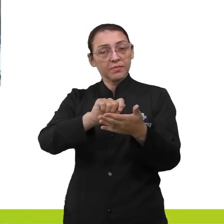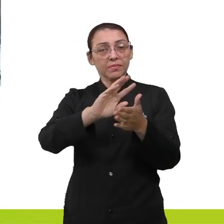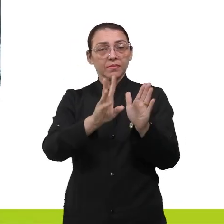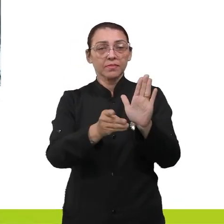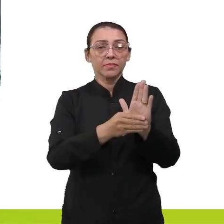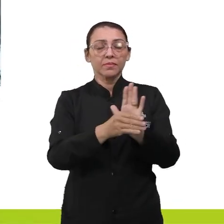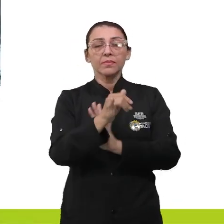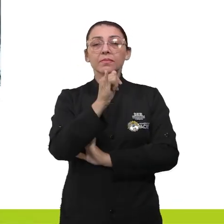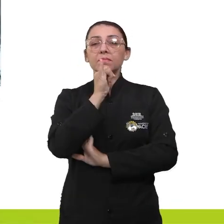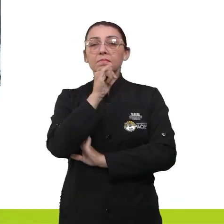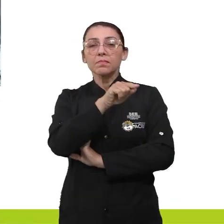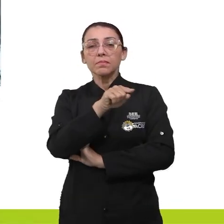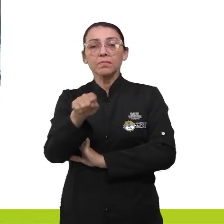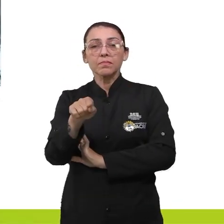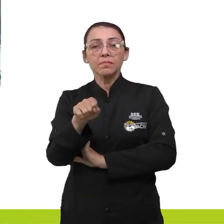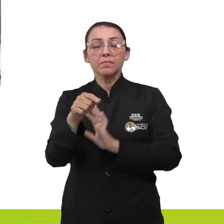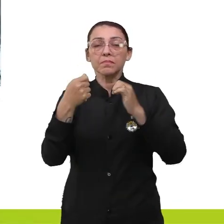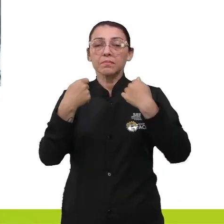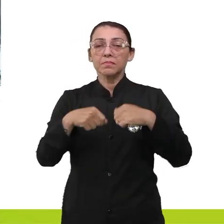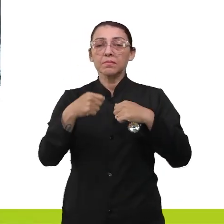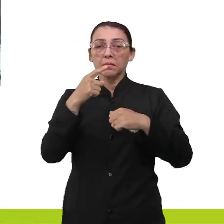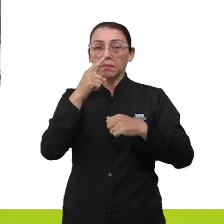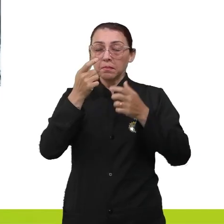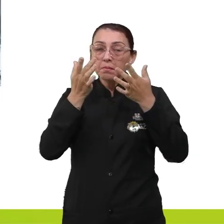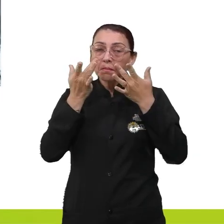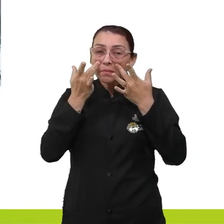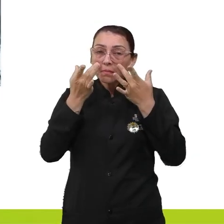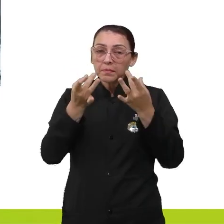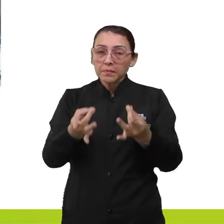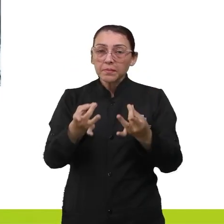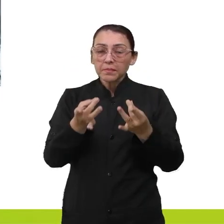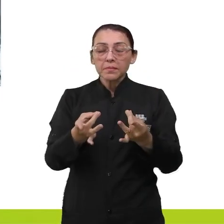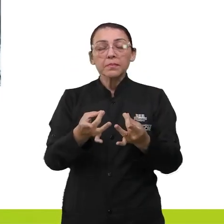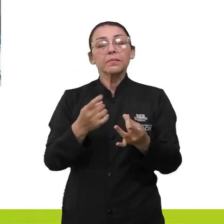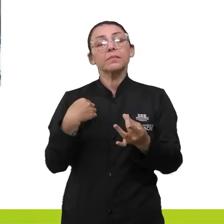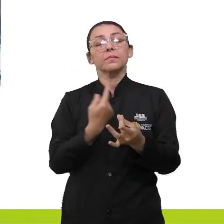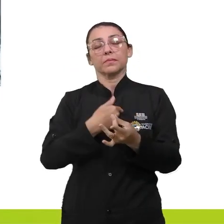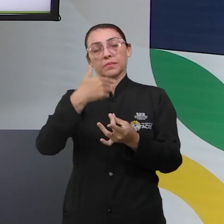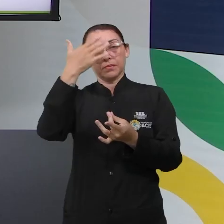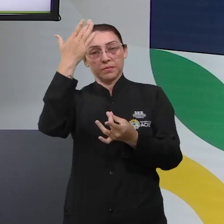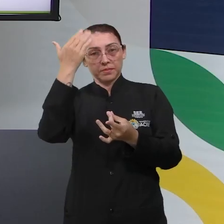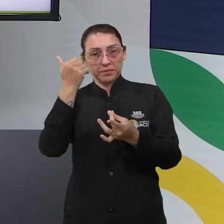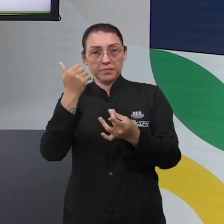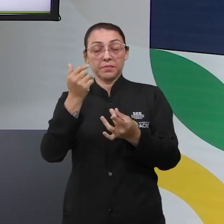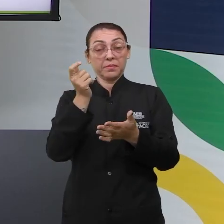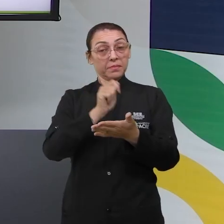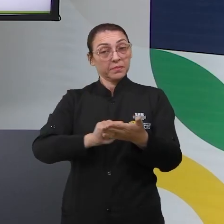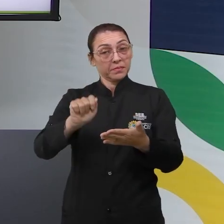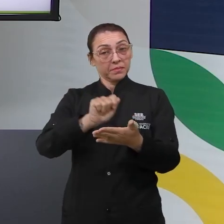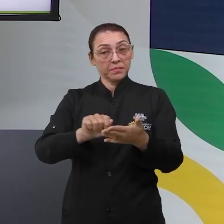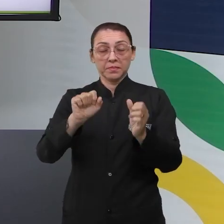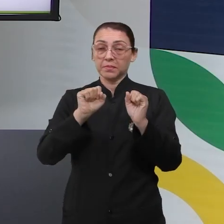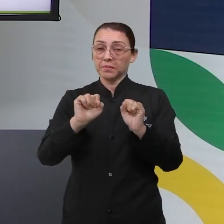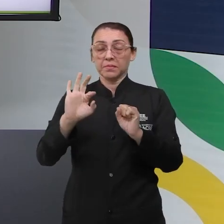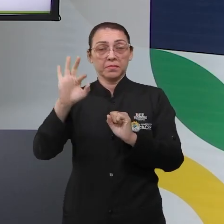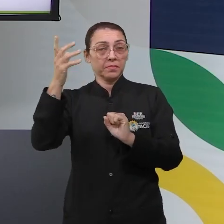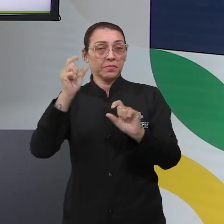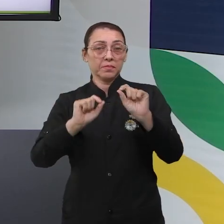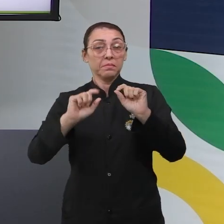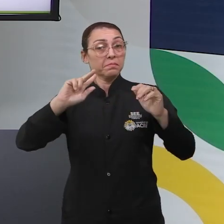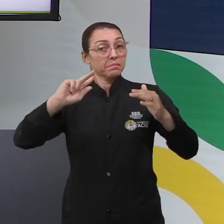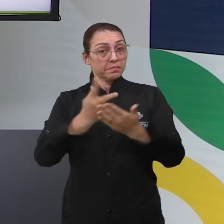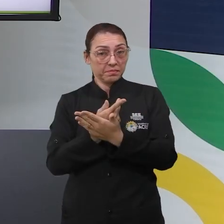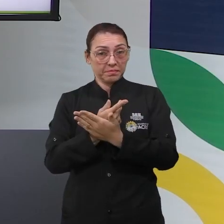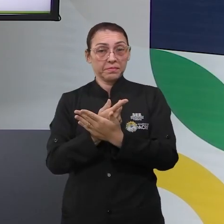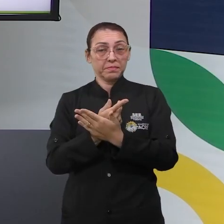coloquei um exemplo para vocês e vocês precisam ter muita atenção. Nós sabemos que nesse processo de escrita pode acontecer o quê?